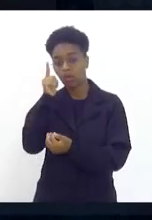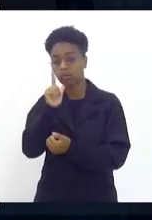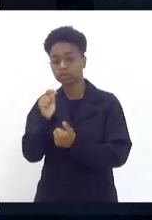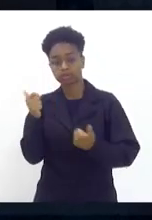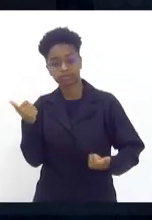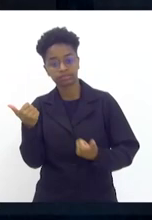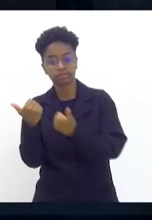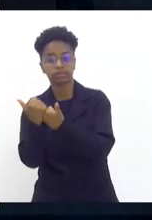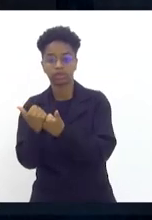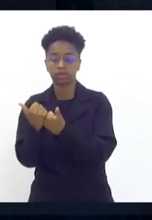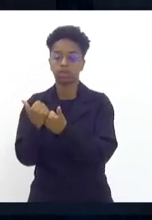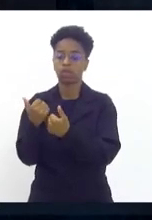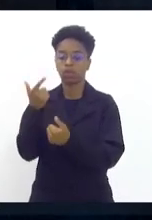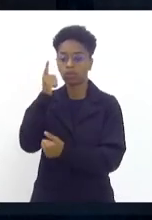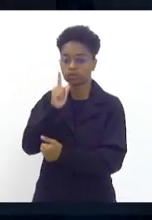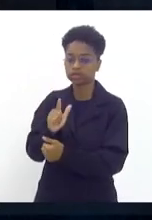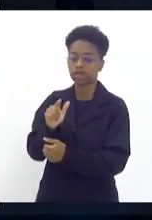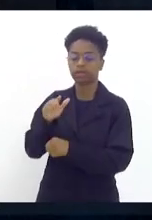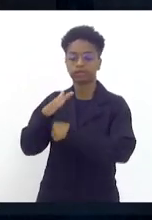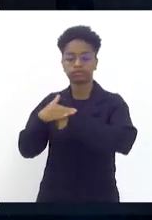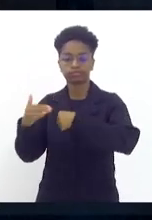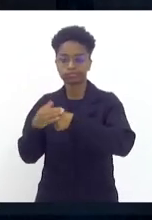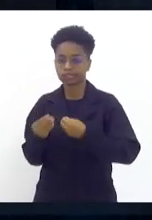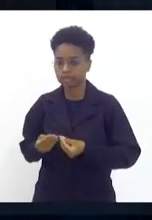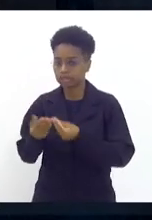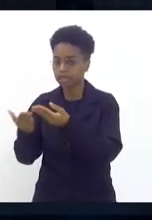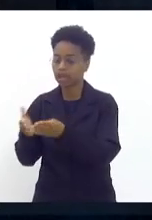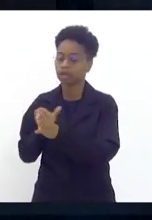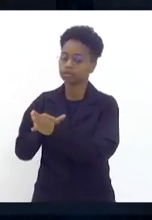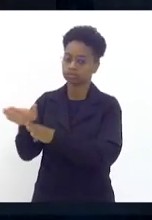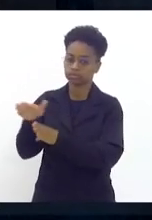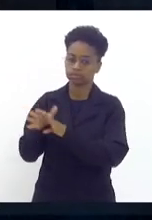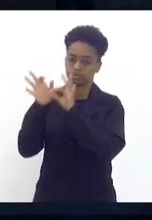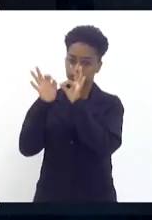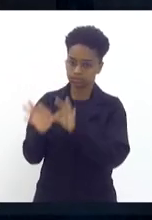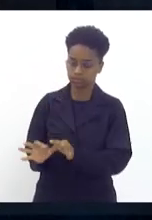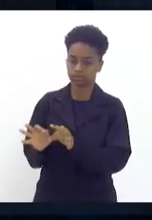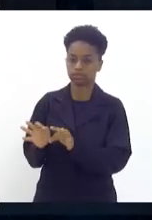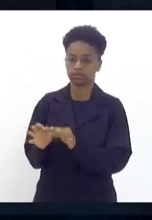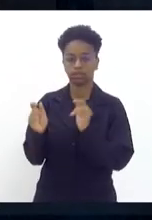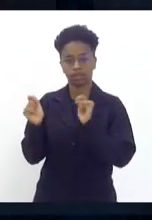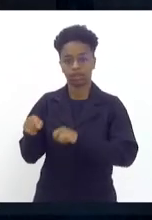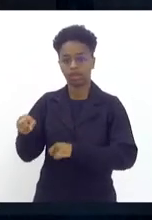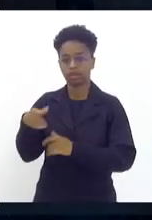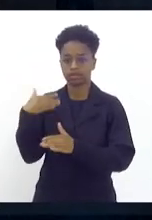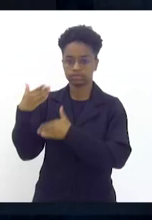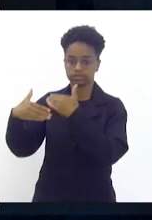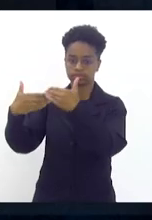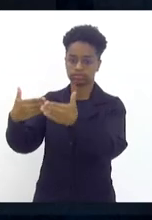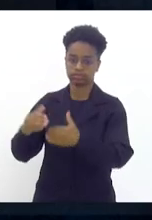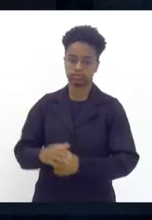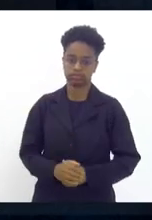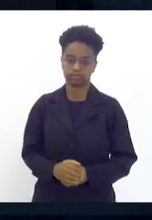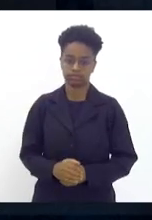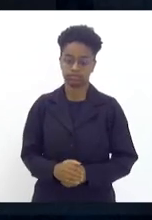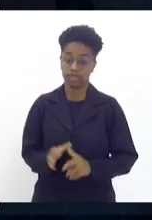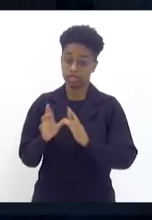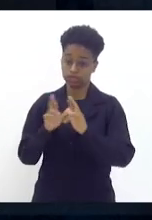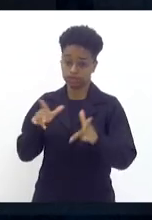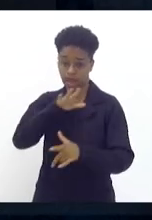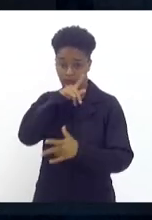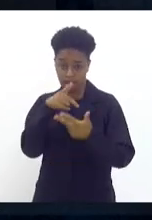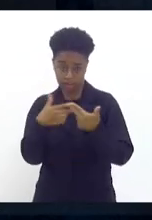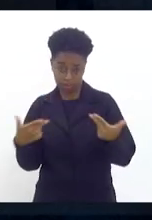subsídio, todo o apoio, todo o afeto, toda a orientação necessária para que ela se desenvolva. Diferente de um